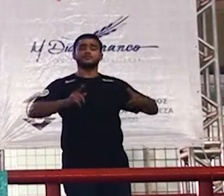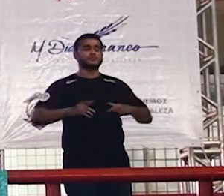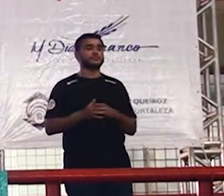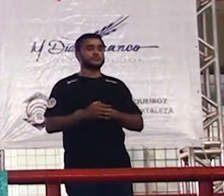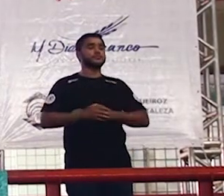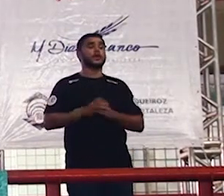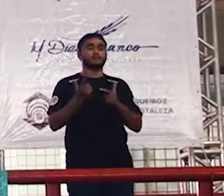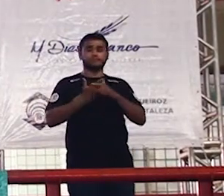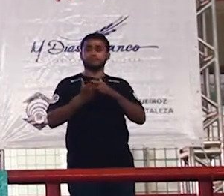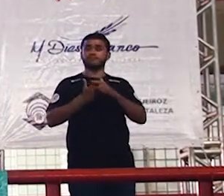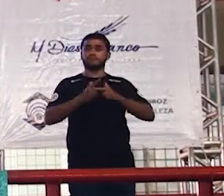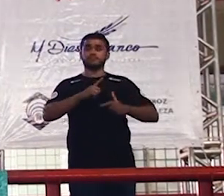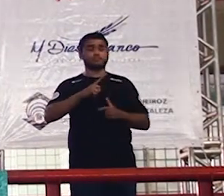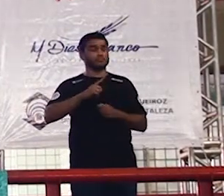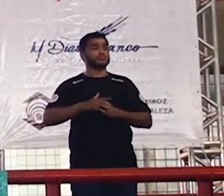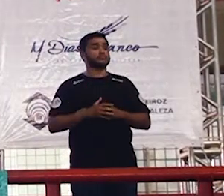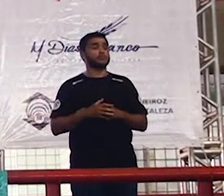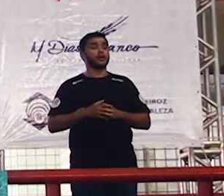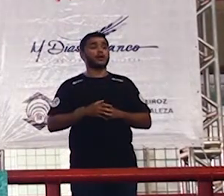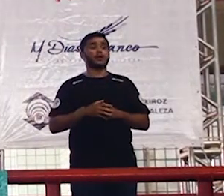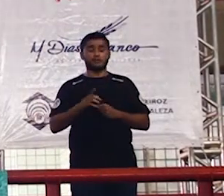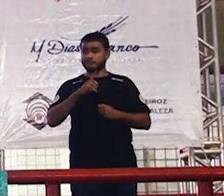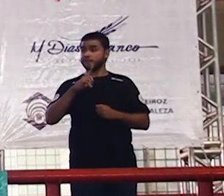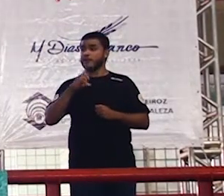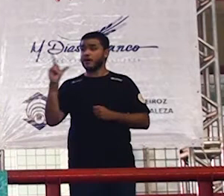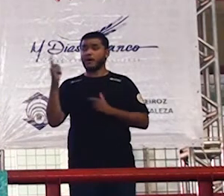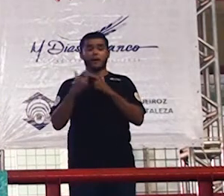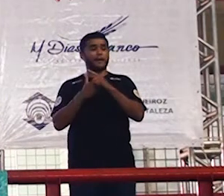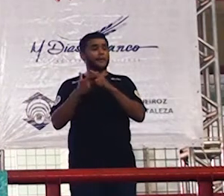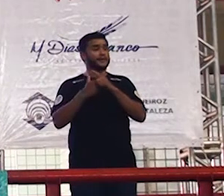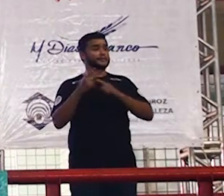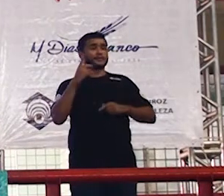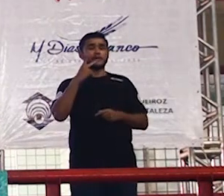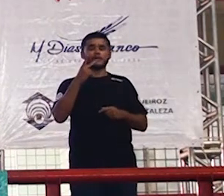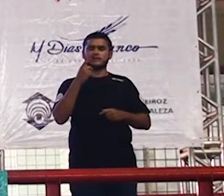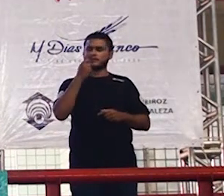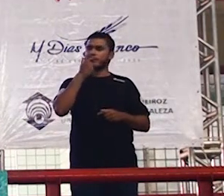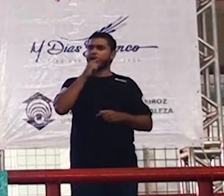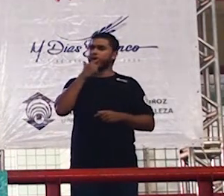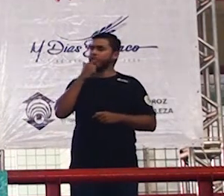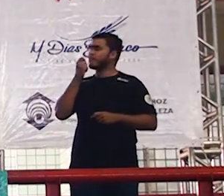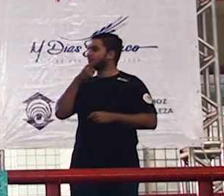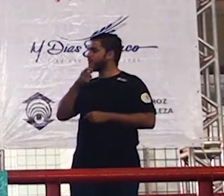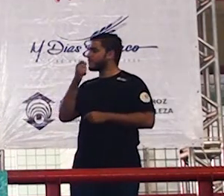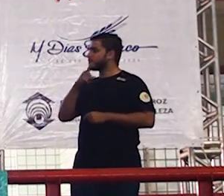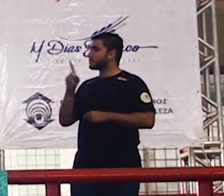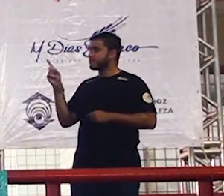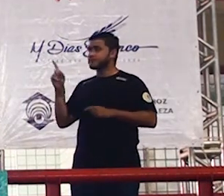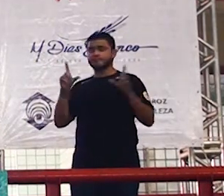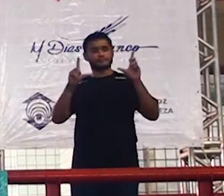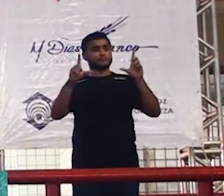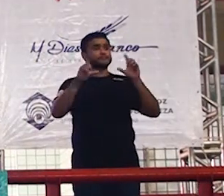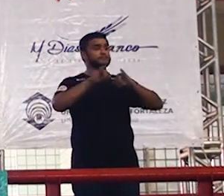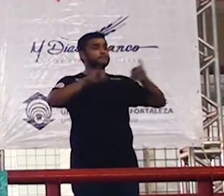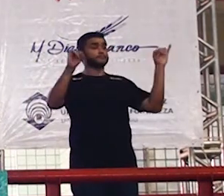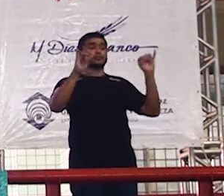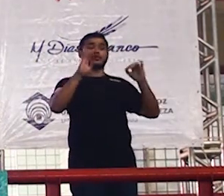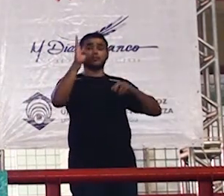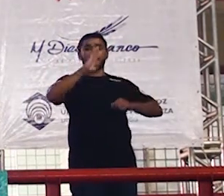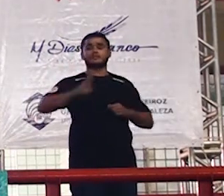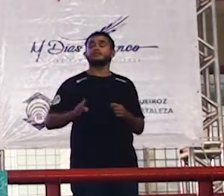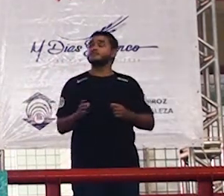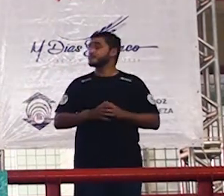Aí é um problema. Ele causou um problema, por isso virou motivo de riso, de chacota, numa imagem que está circulando no Brasil.